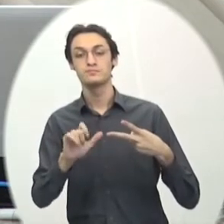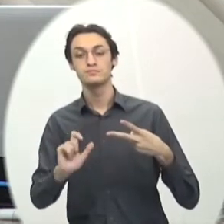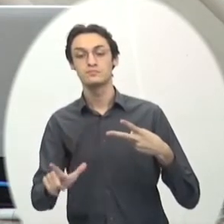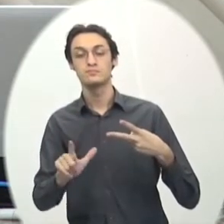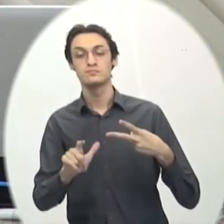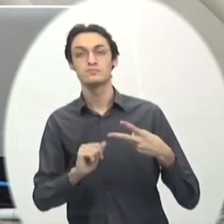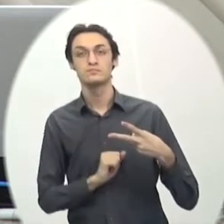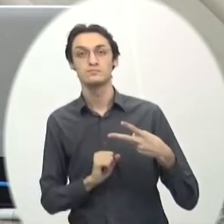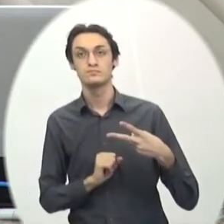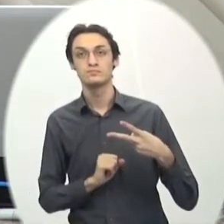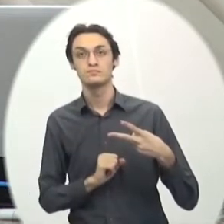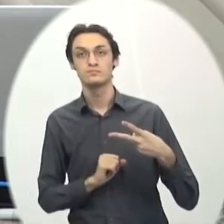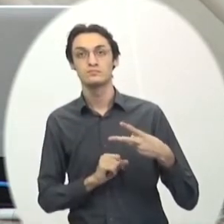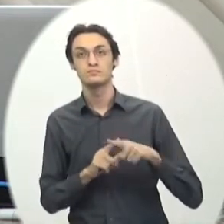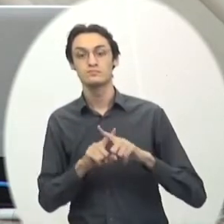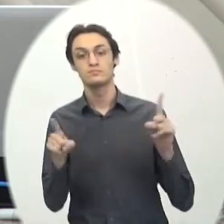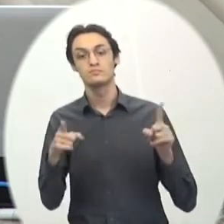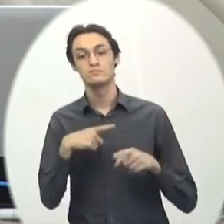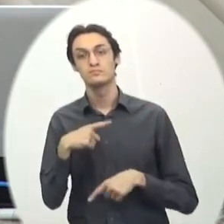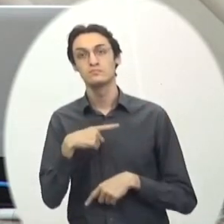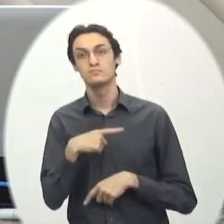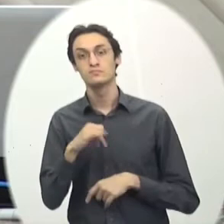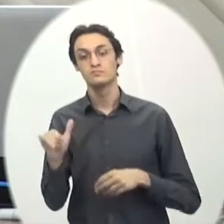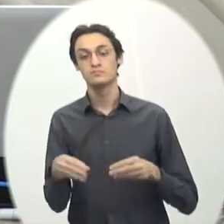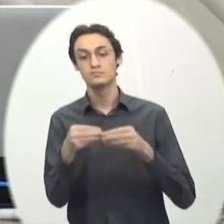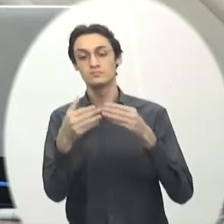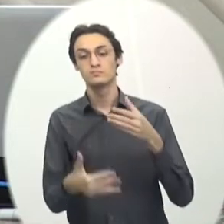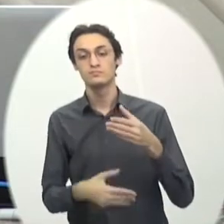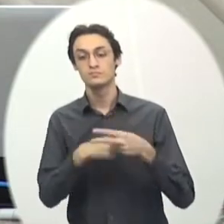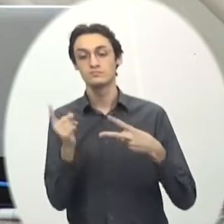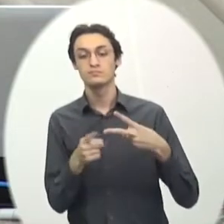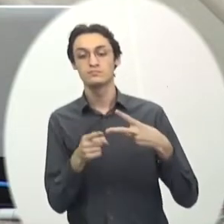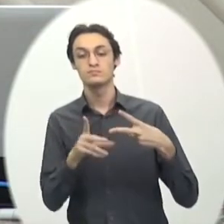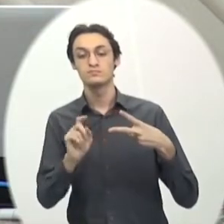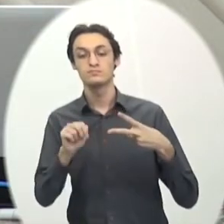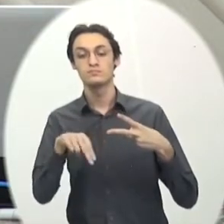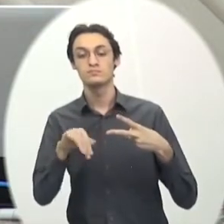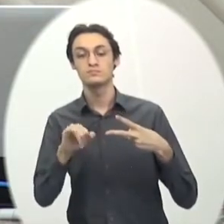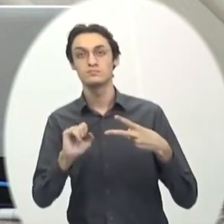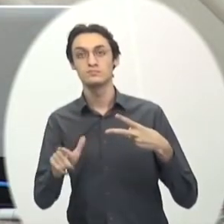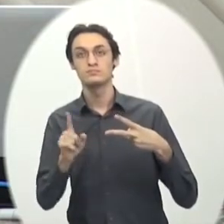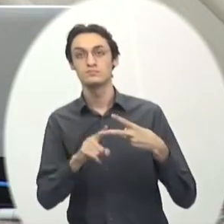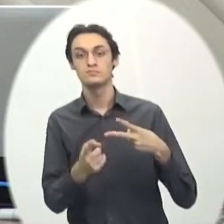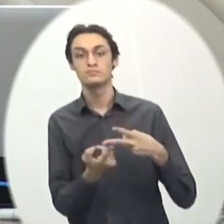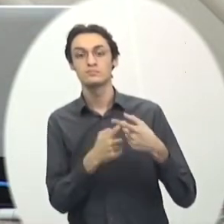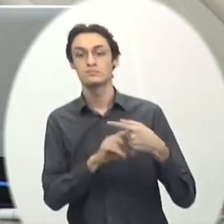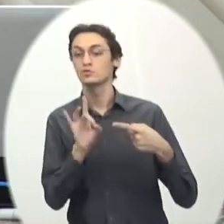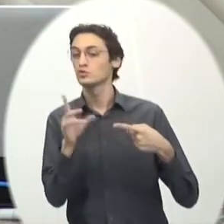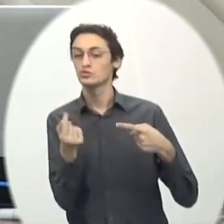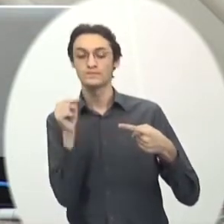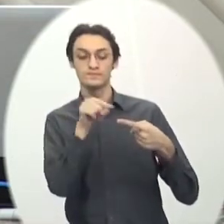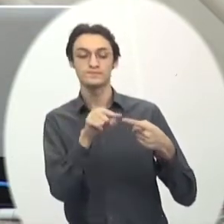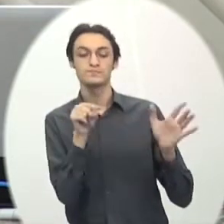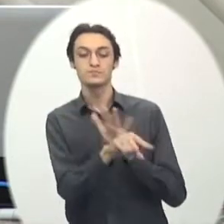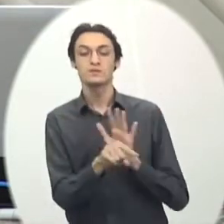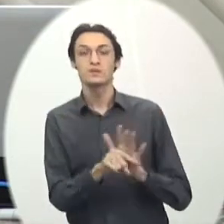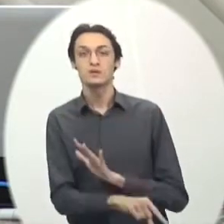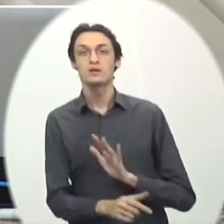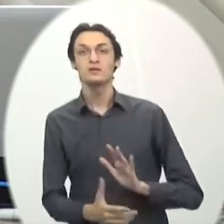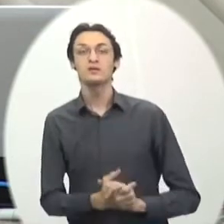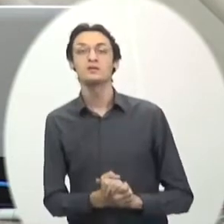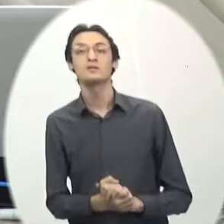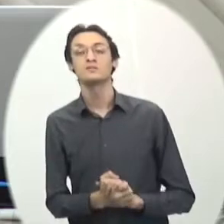Neiza. Mas, tendo em vista a justificativa do segundo depoente, iremos proceder apenas à oitiva do senhor Vanderlei